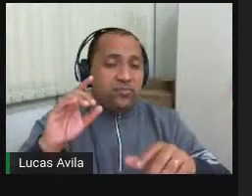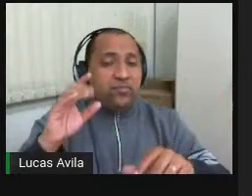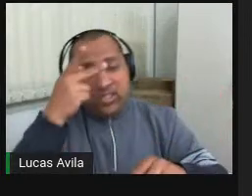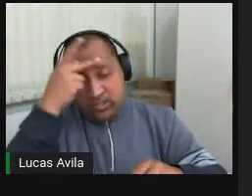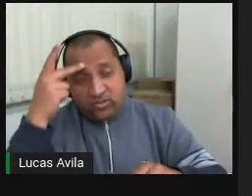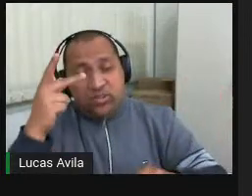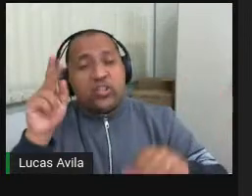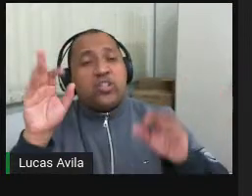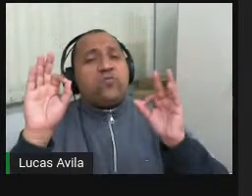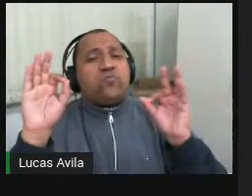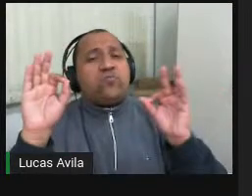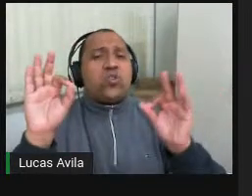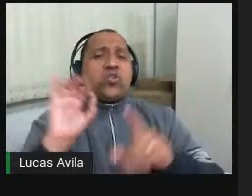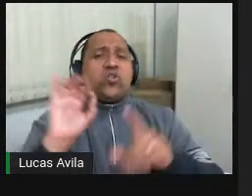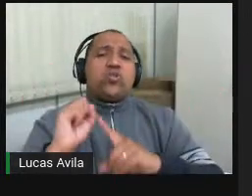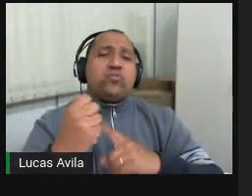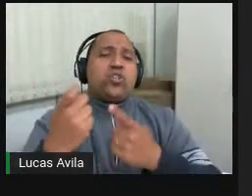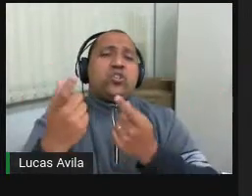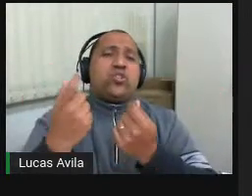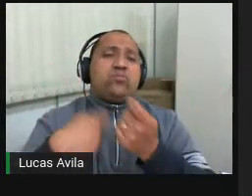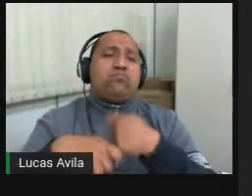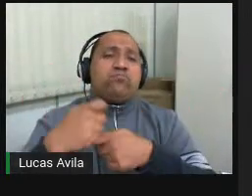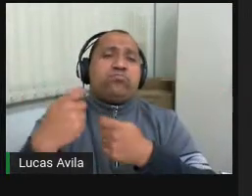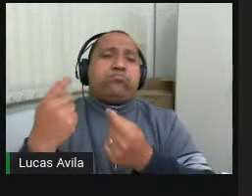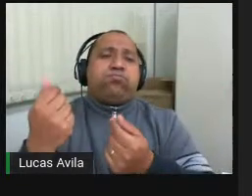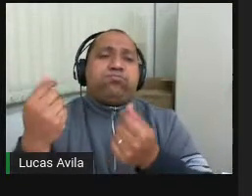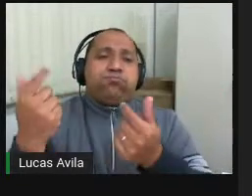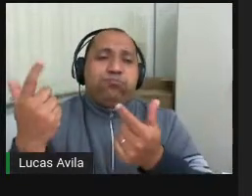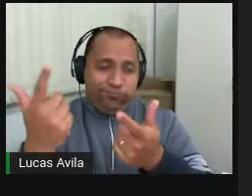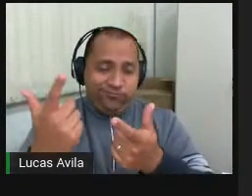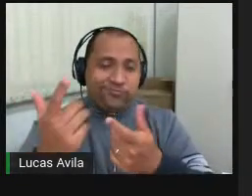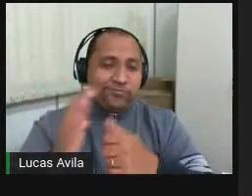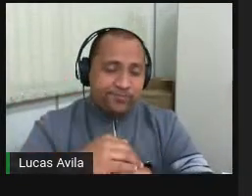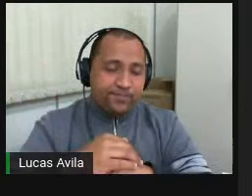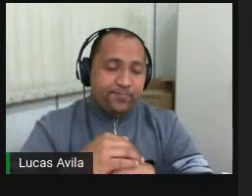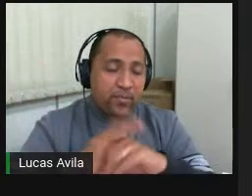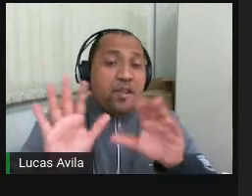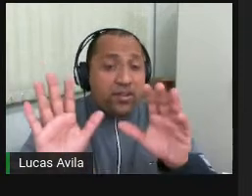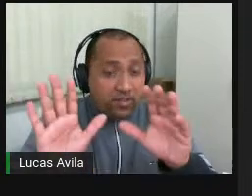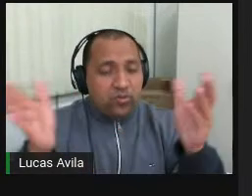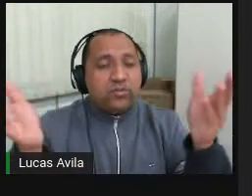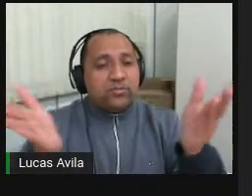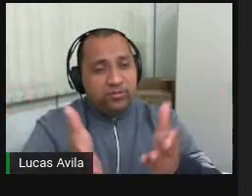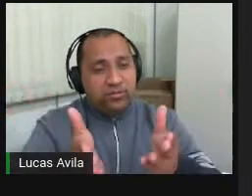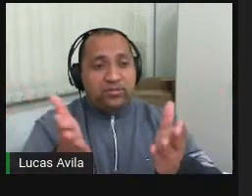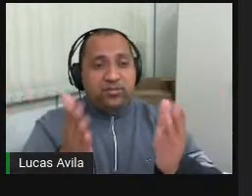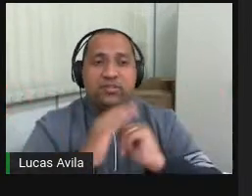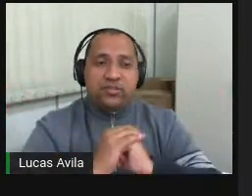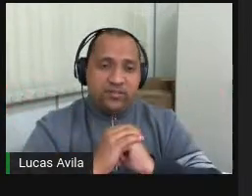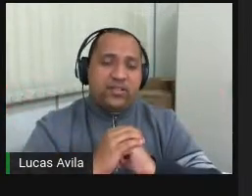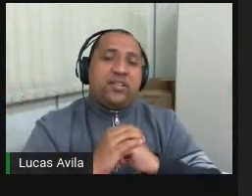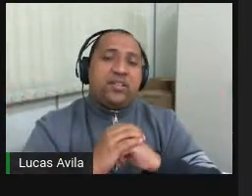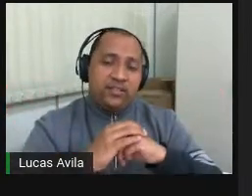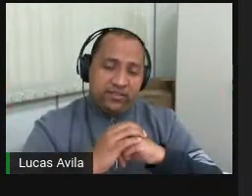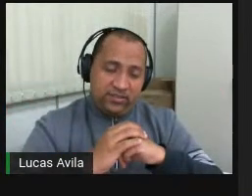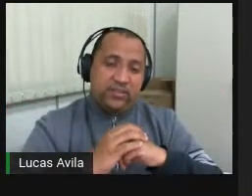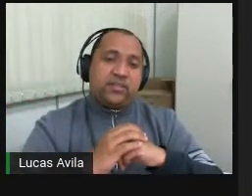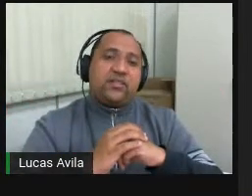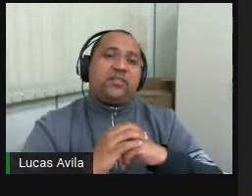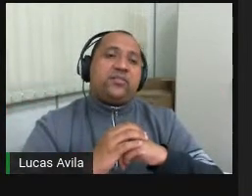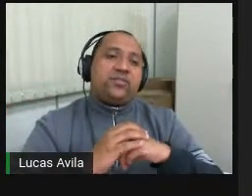privilegiados social e economicamente. Então, hoje, este é o